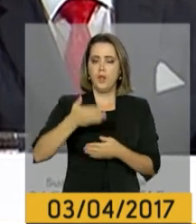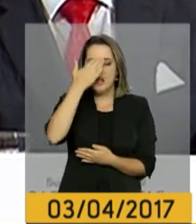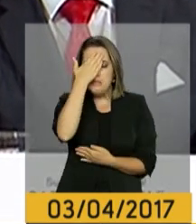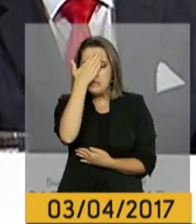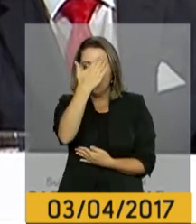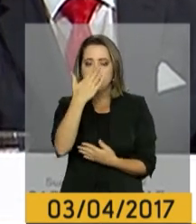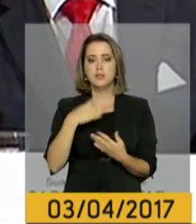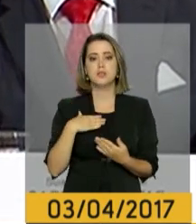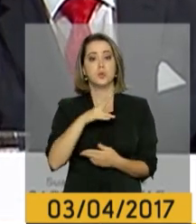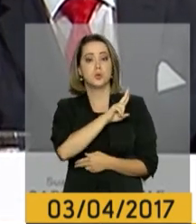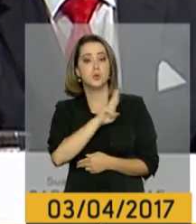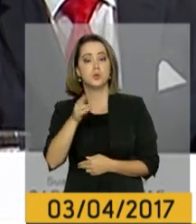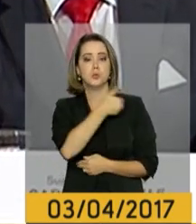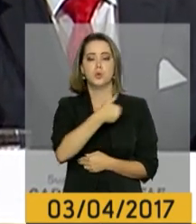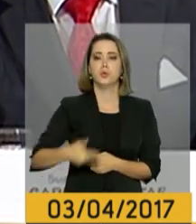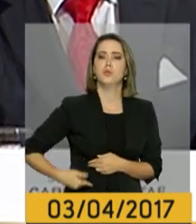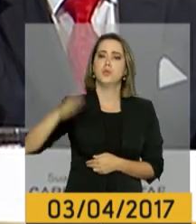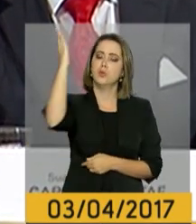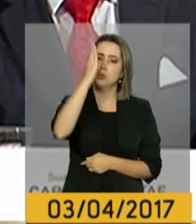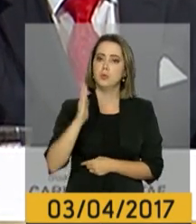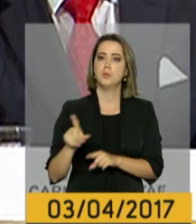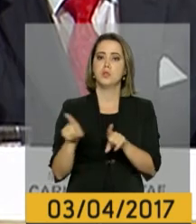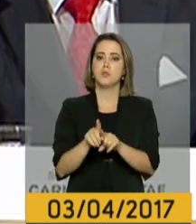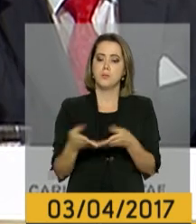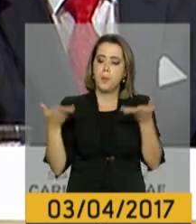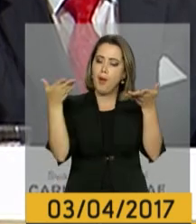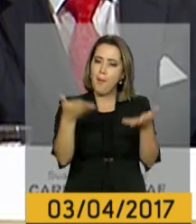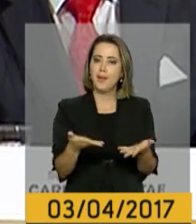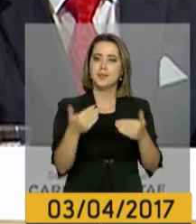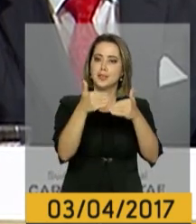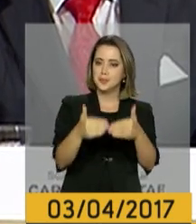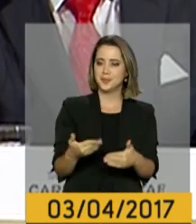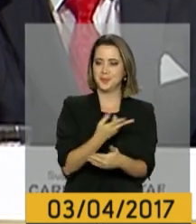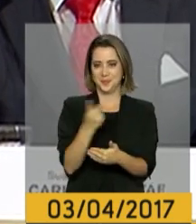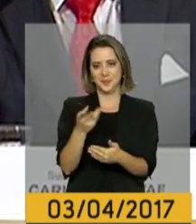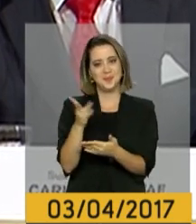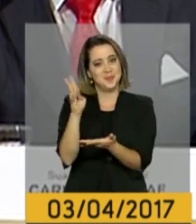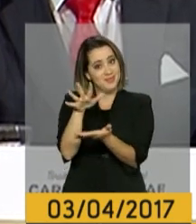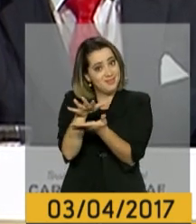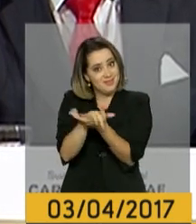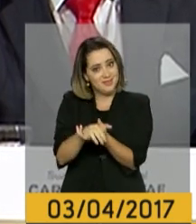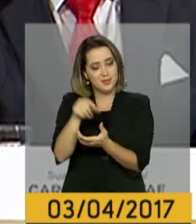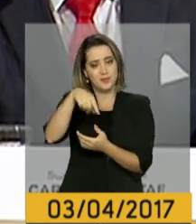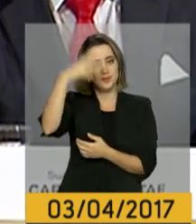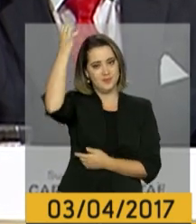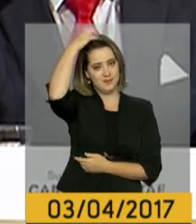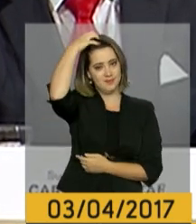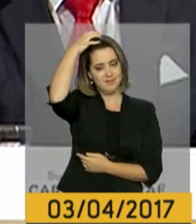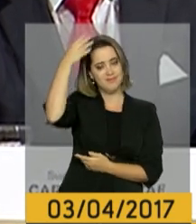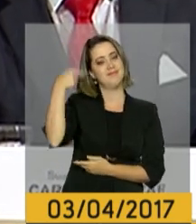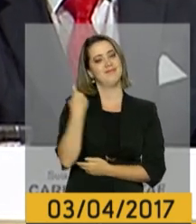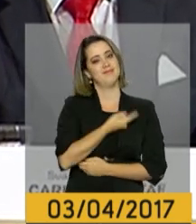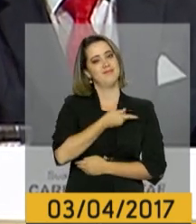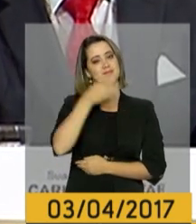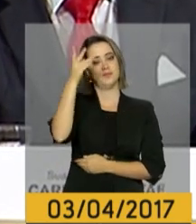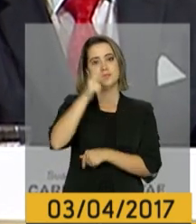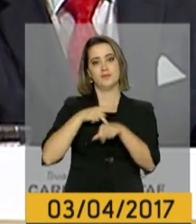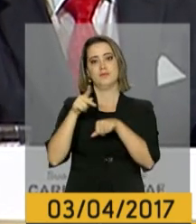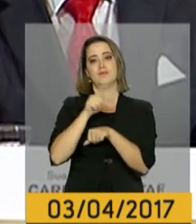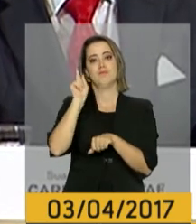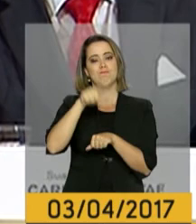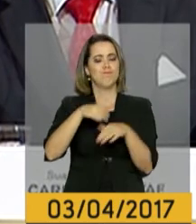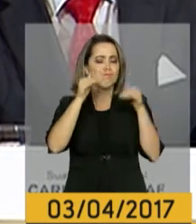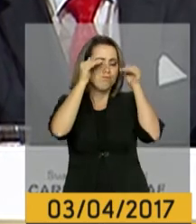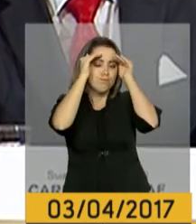muitíssimo, em nome do governo brasileiro, a presença do casal real no nosso país. É uma